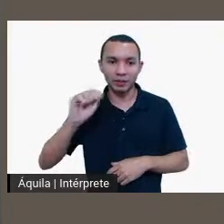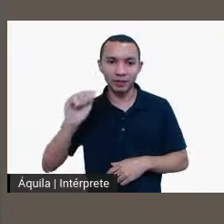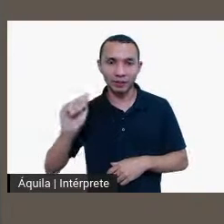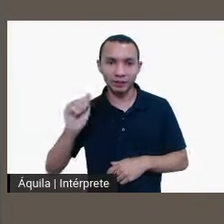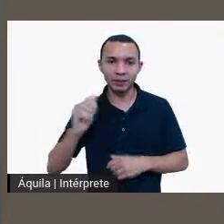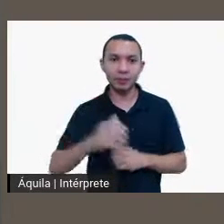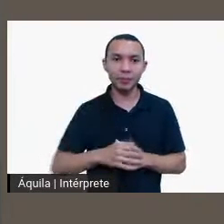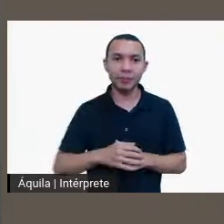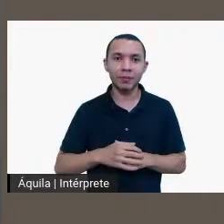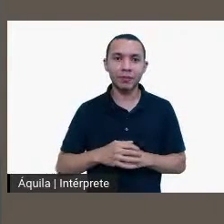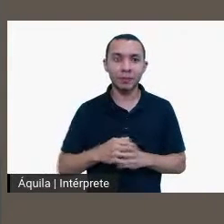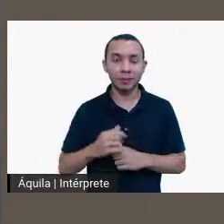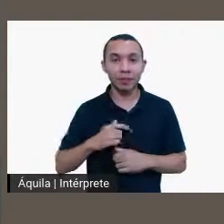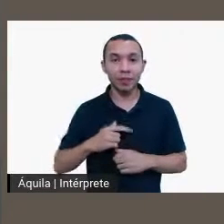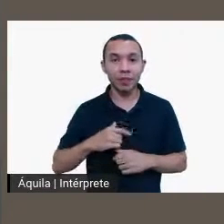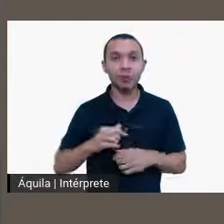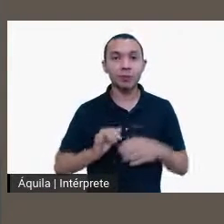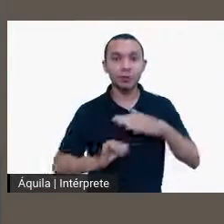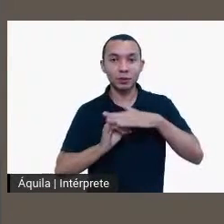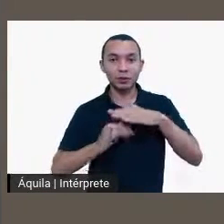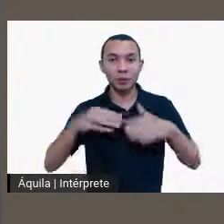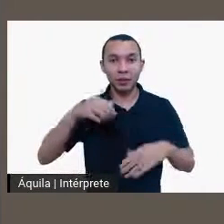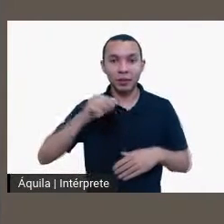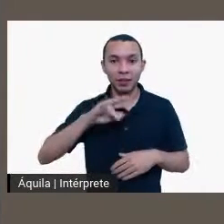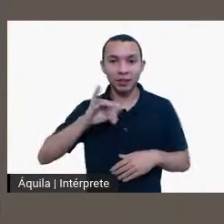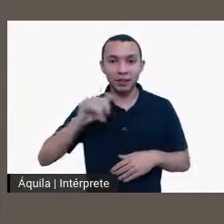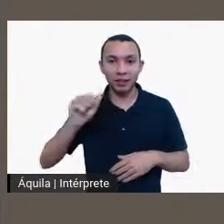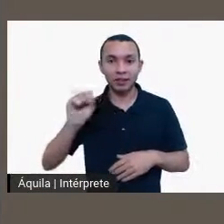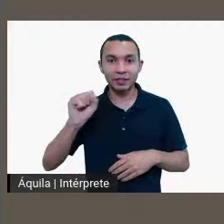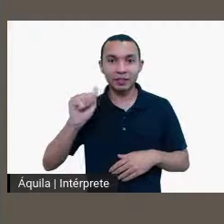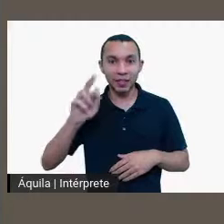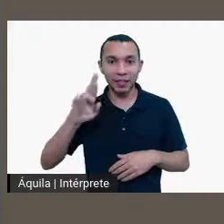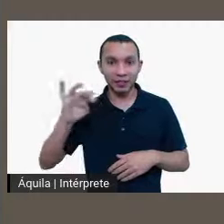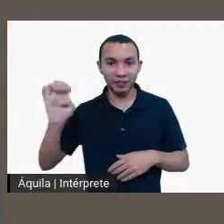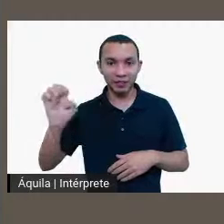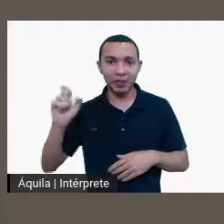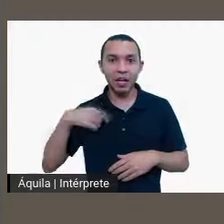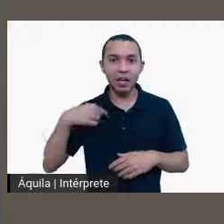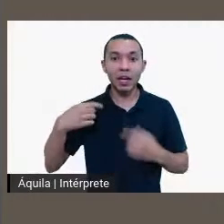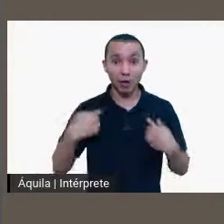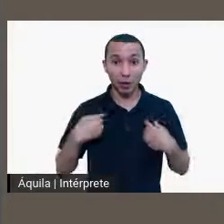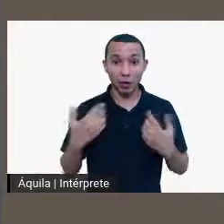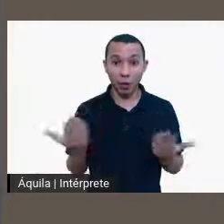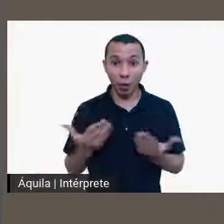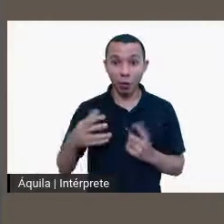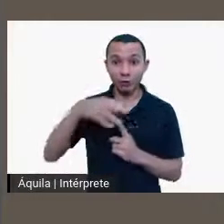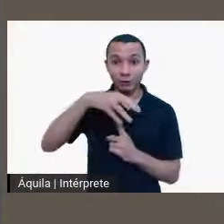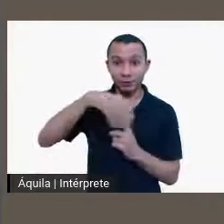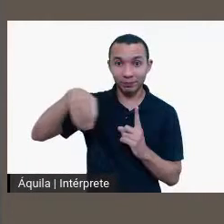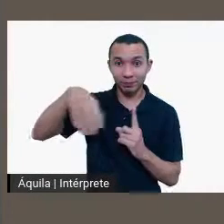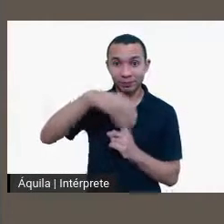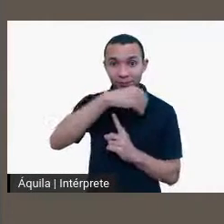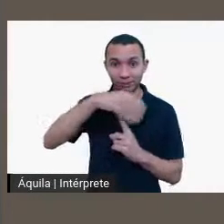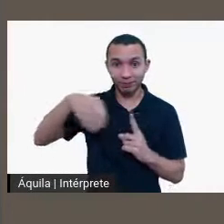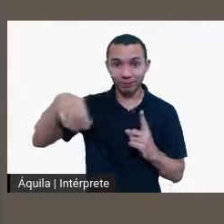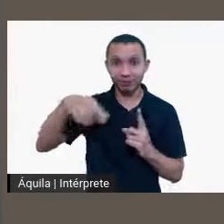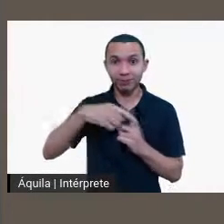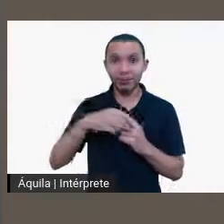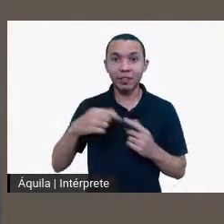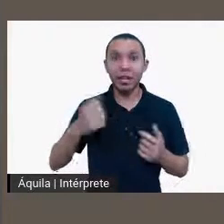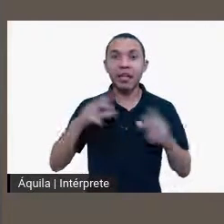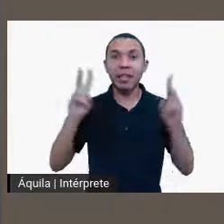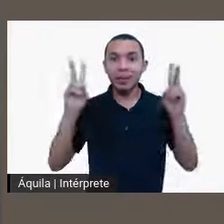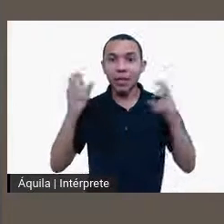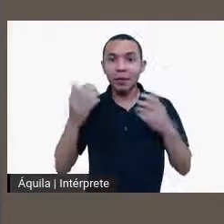de curadores do Instituto Moreira Salles. Estou aqui para mediar essa mesa que vai falar sobre cinema